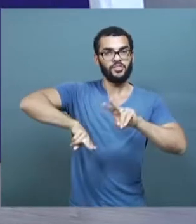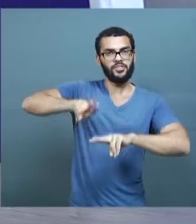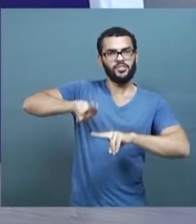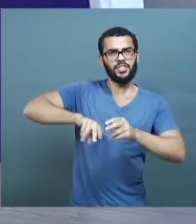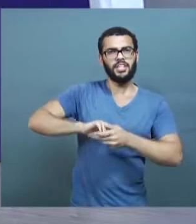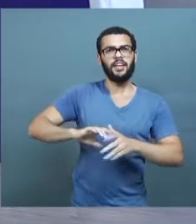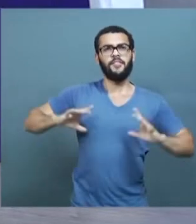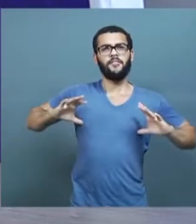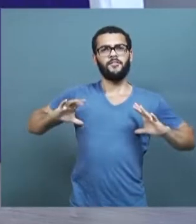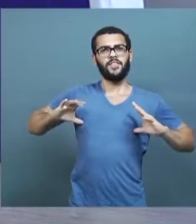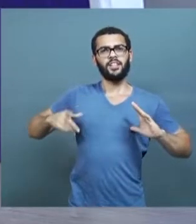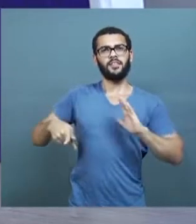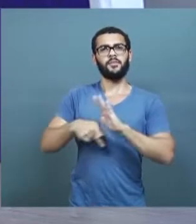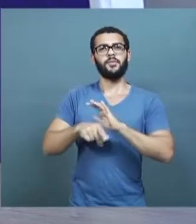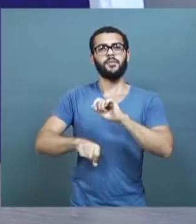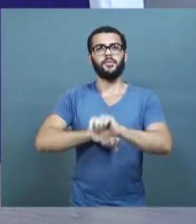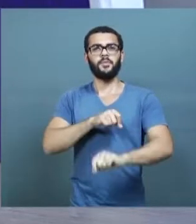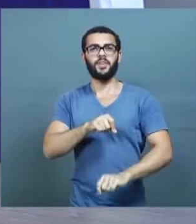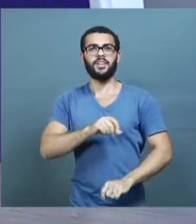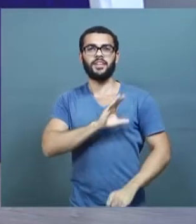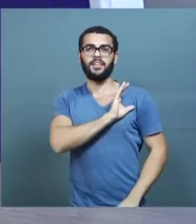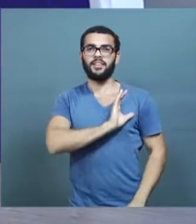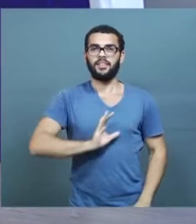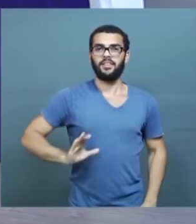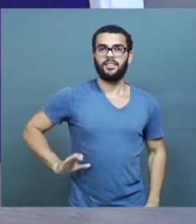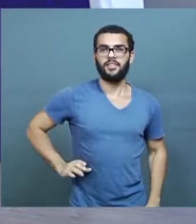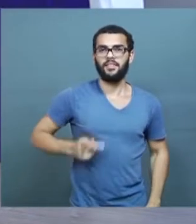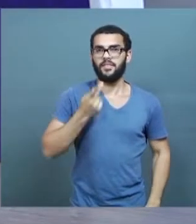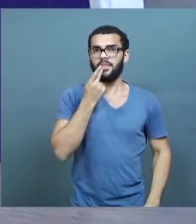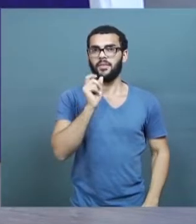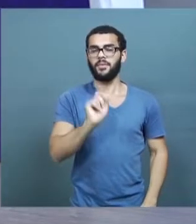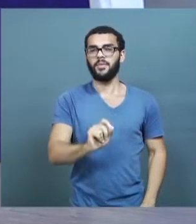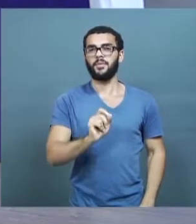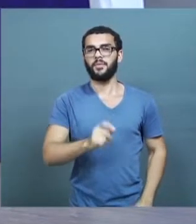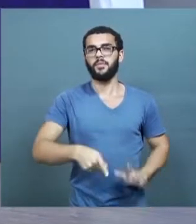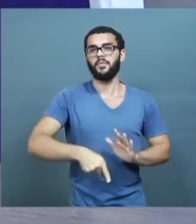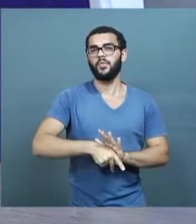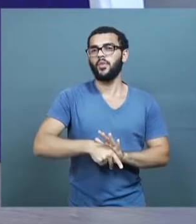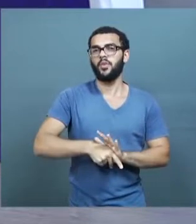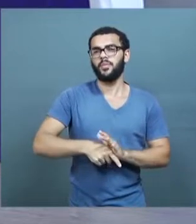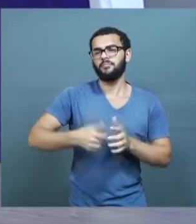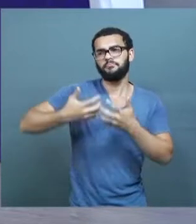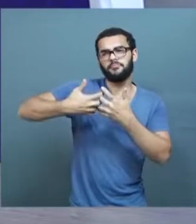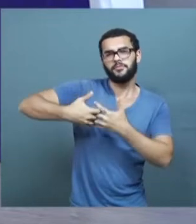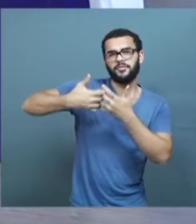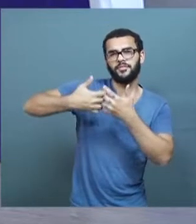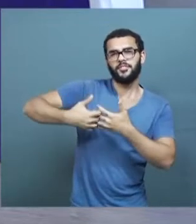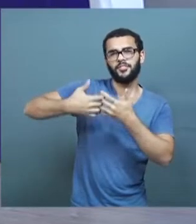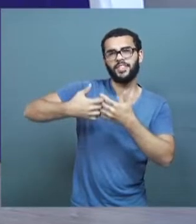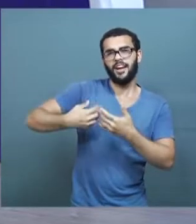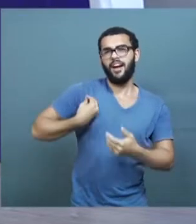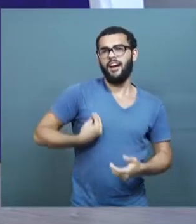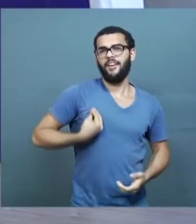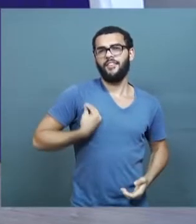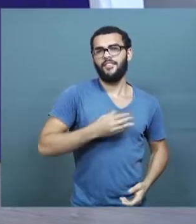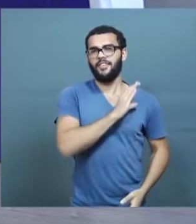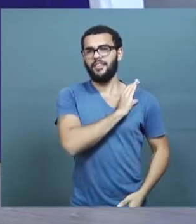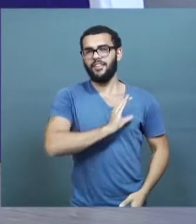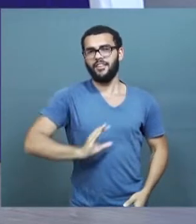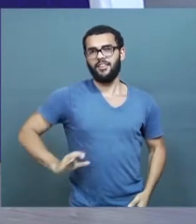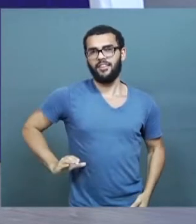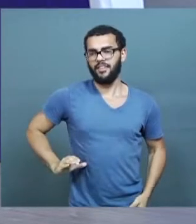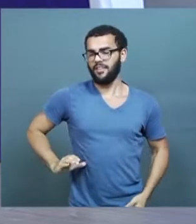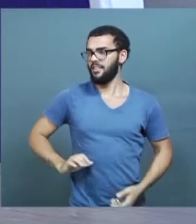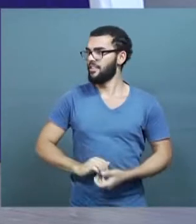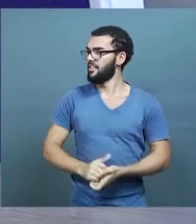cristão. Fala-se muito em se espelhar na vida de Jesus Cristo, né? Uma data de reflexão também. E aí, Oswaldo, gostaria que você